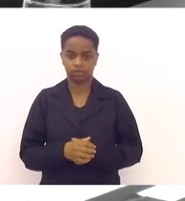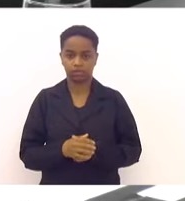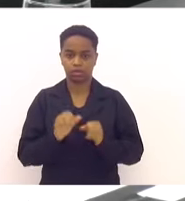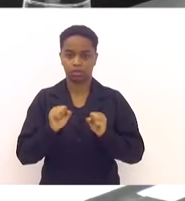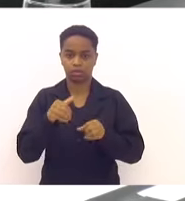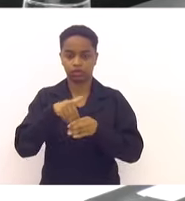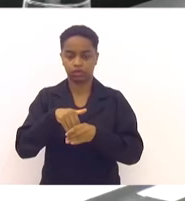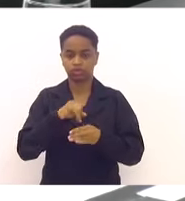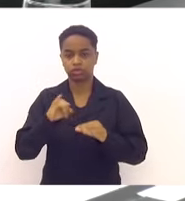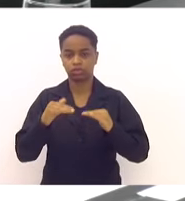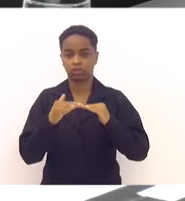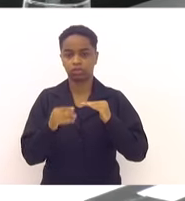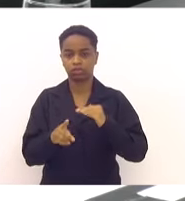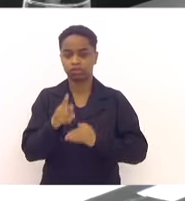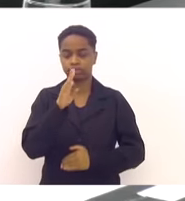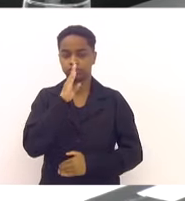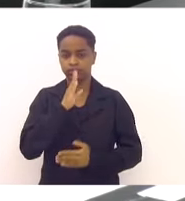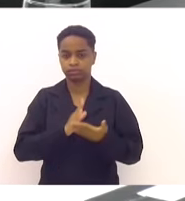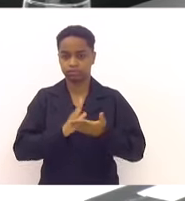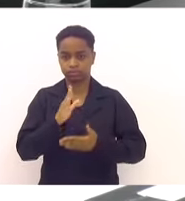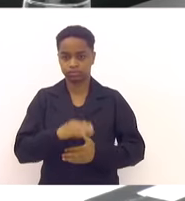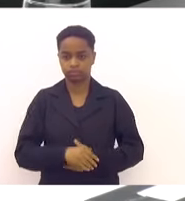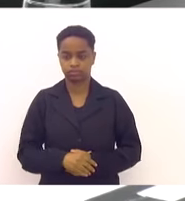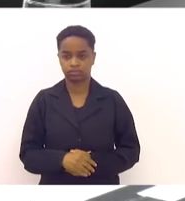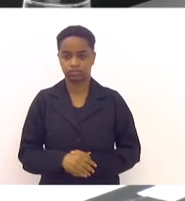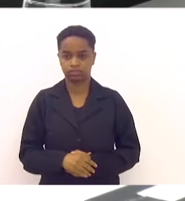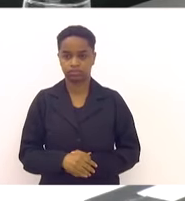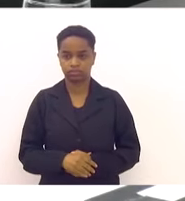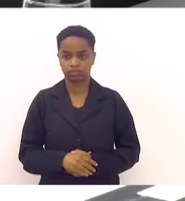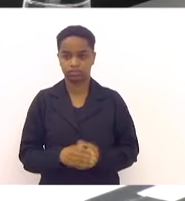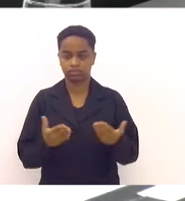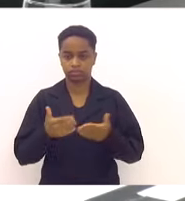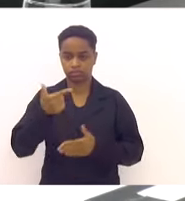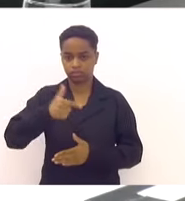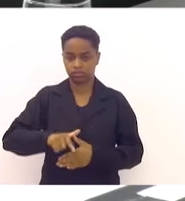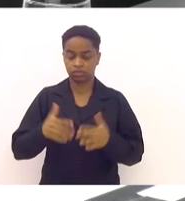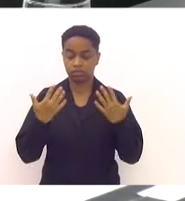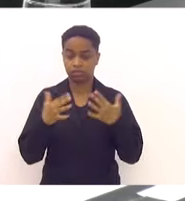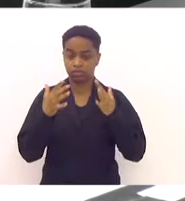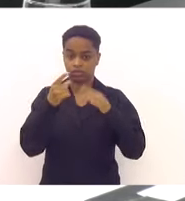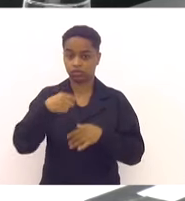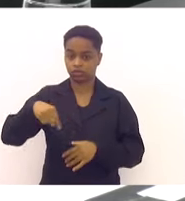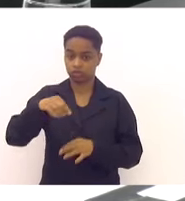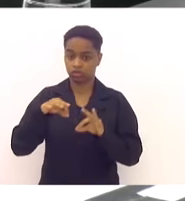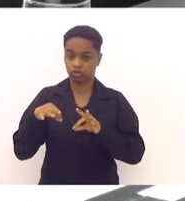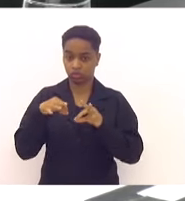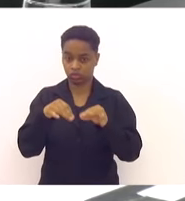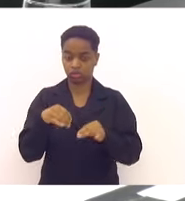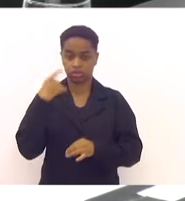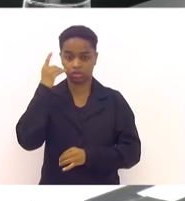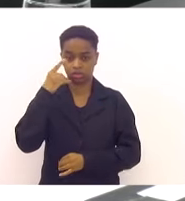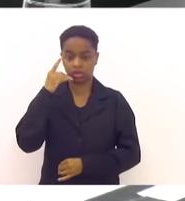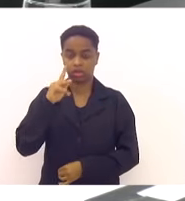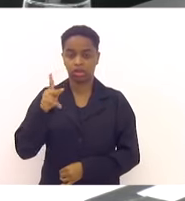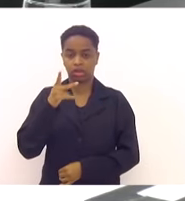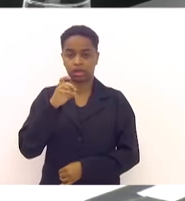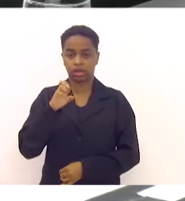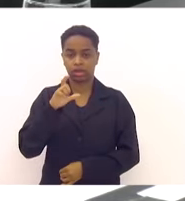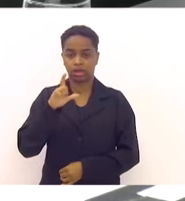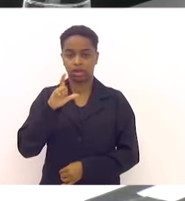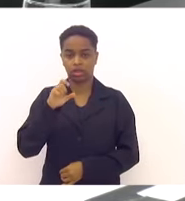em votação, senhores que aprovam, pergunta como estão, aprovado. Mais uma vez, parabenizando a todos os envolvidos aí, tanto a deputada Eloneida Studart,